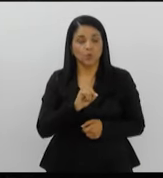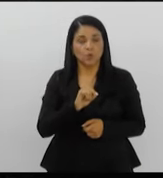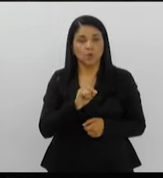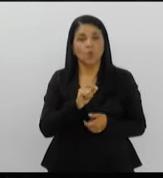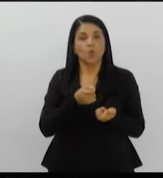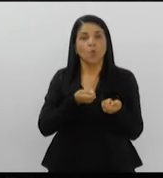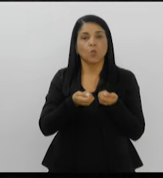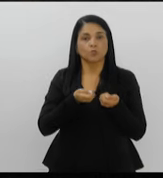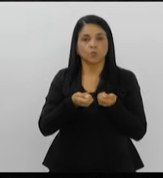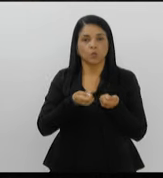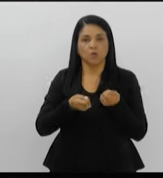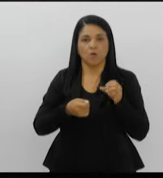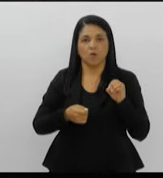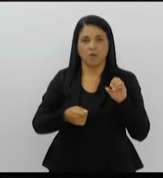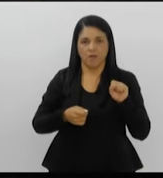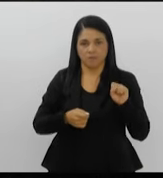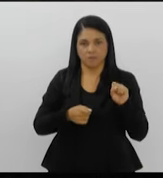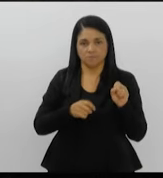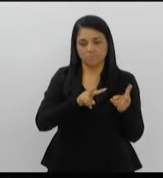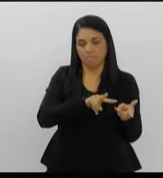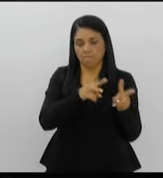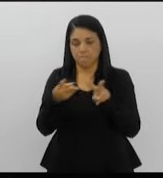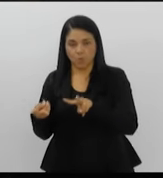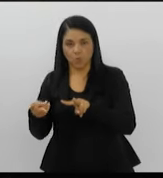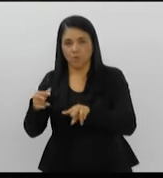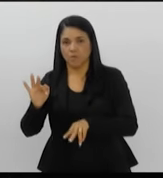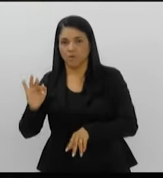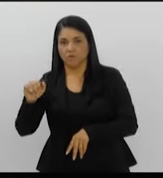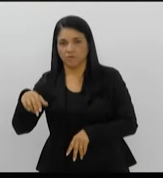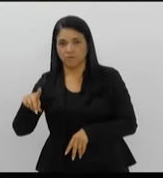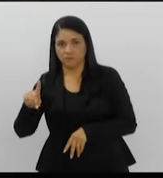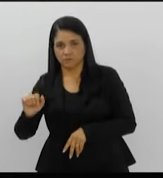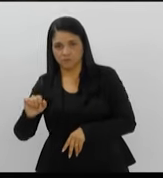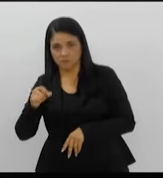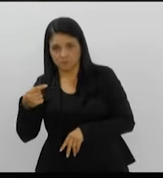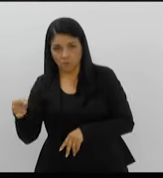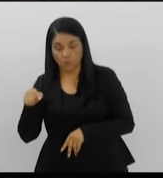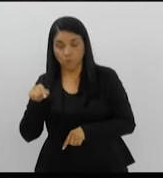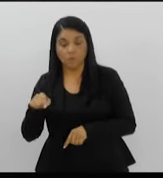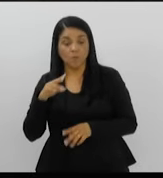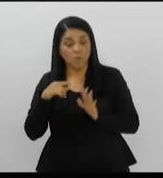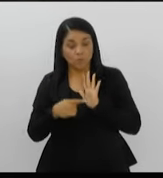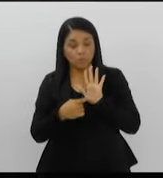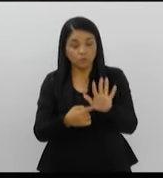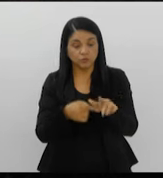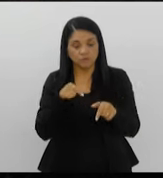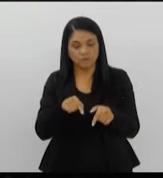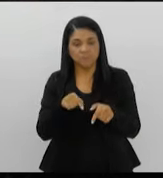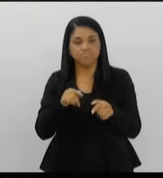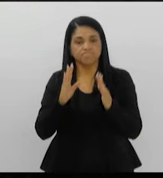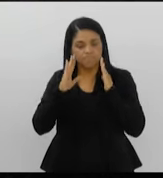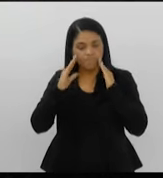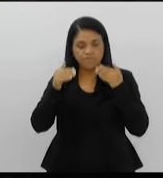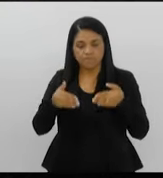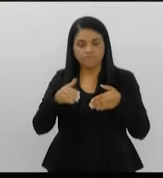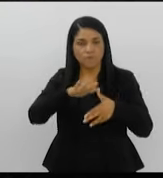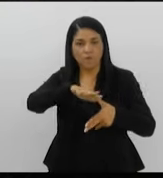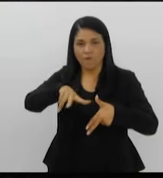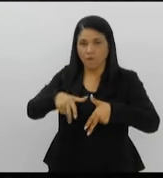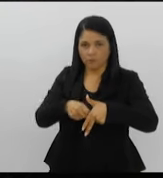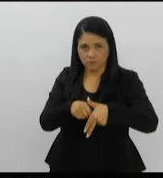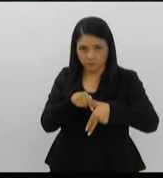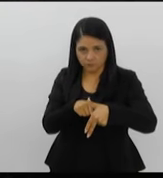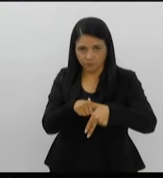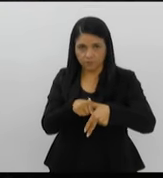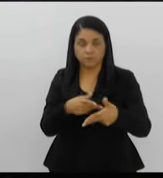OS. Mostramos exatamente que ali era foco da corrupção. E não só